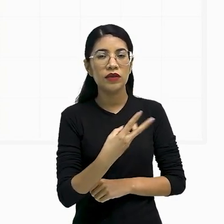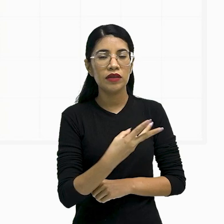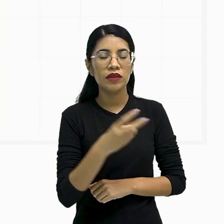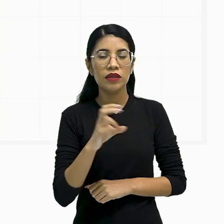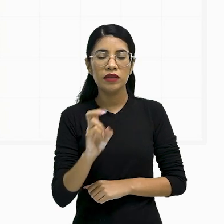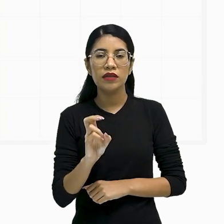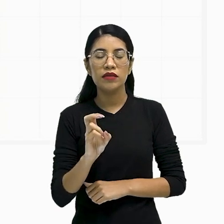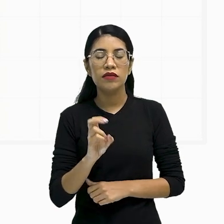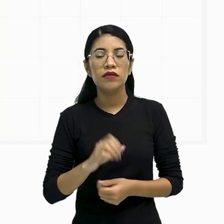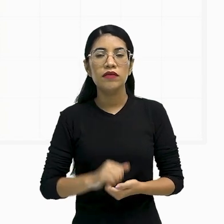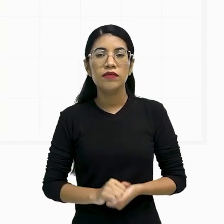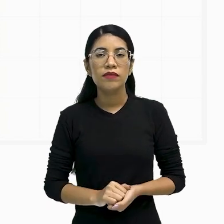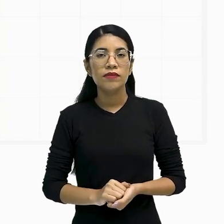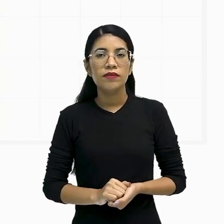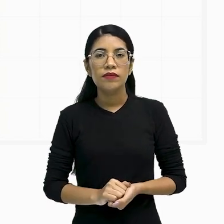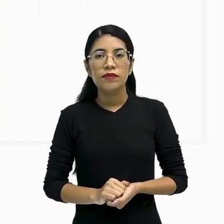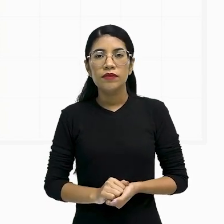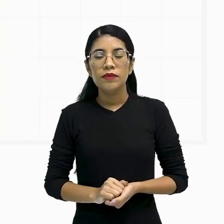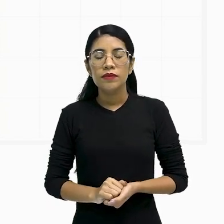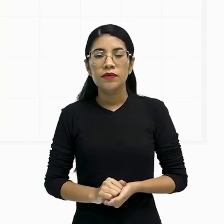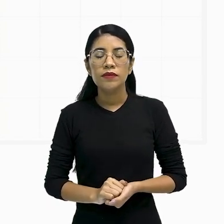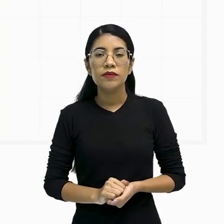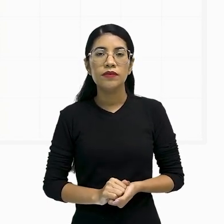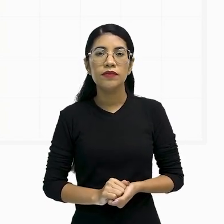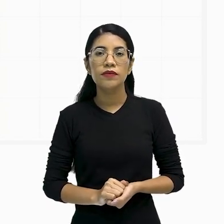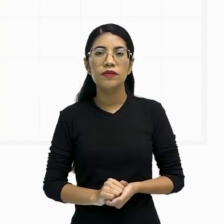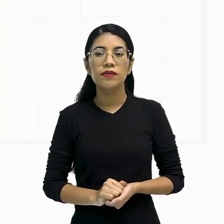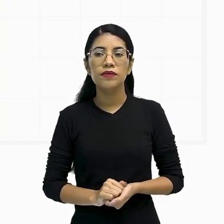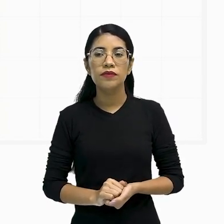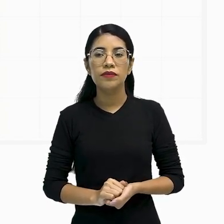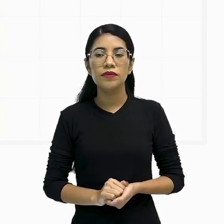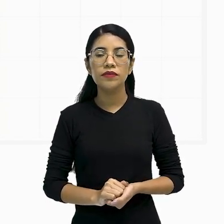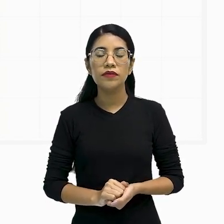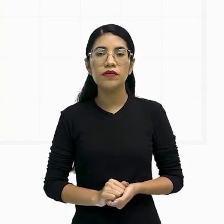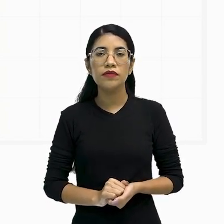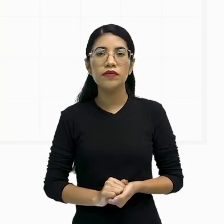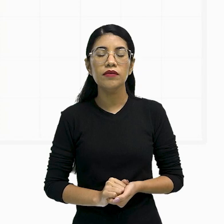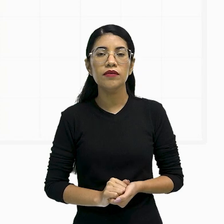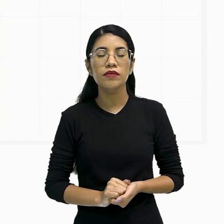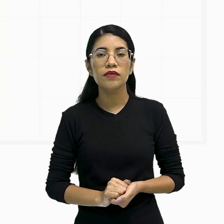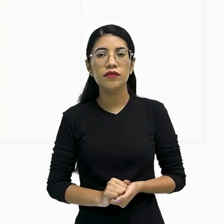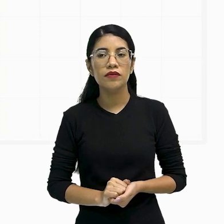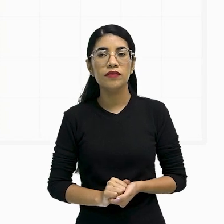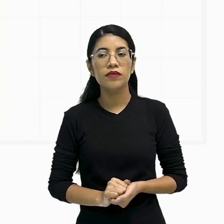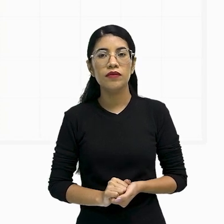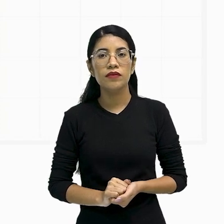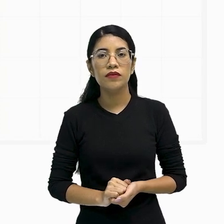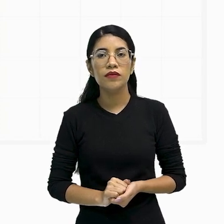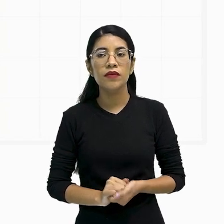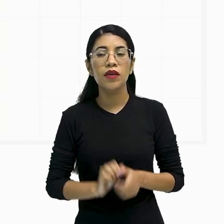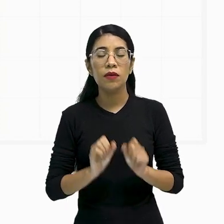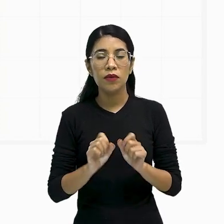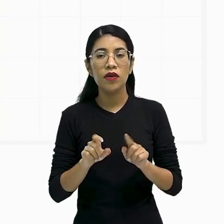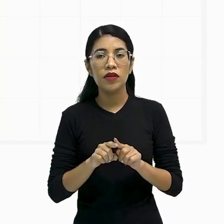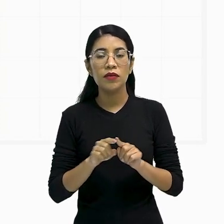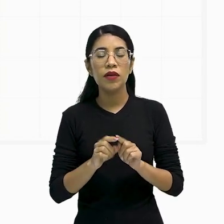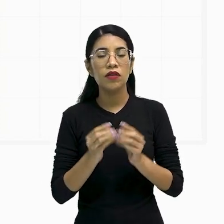135, ok? Resultado 135. Aqui a gente pode até escrever a unidade aqui,